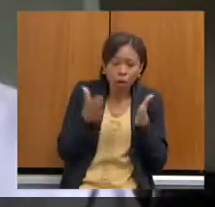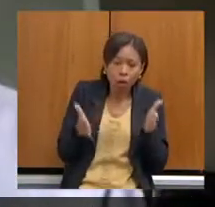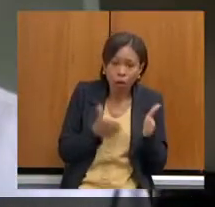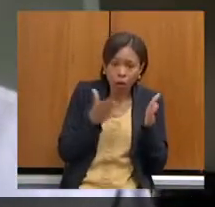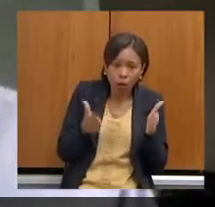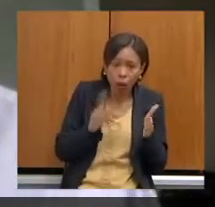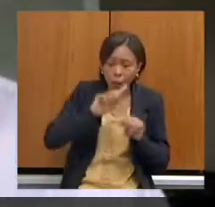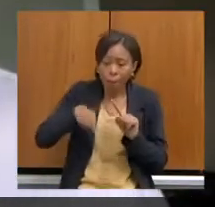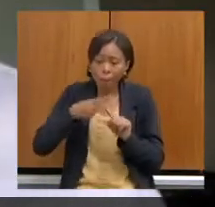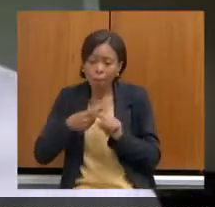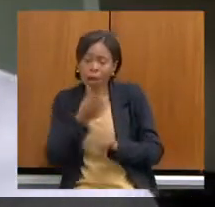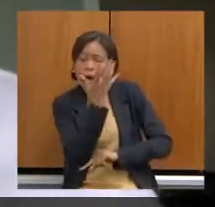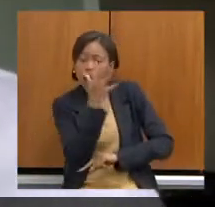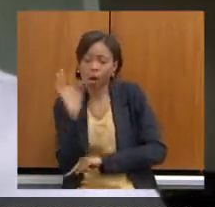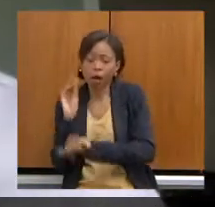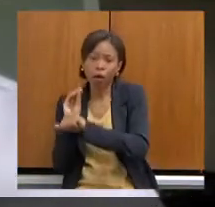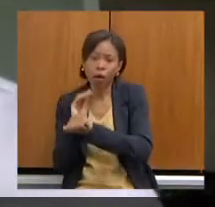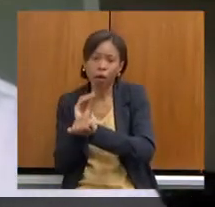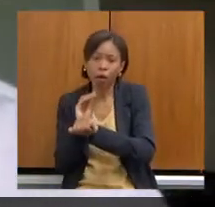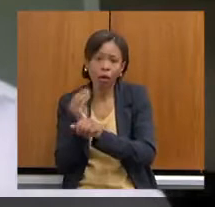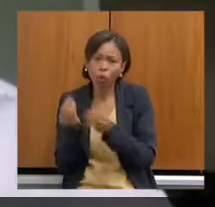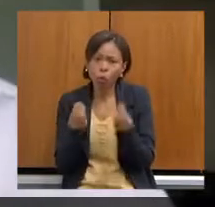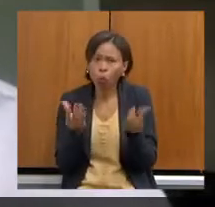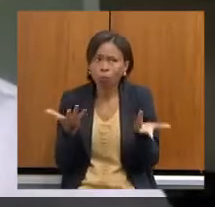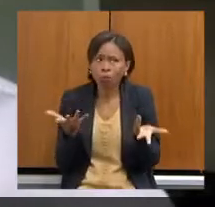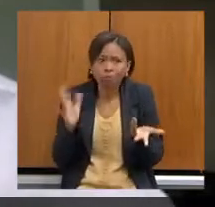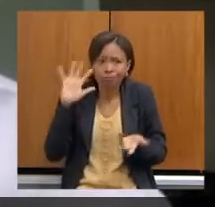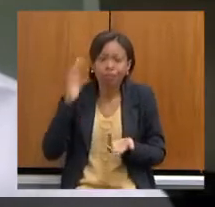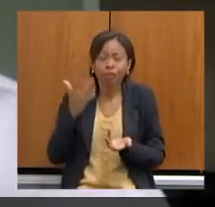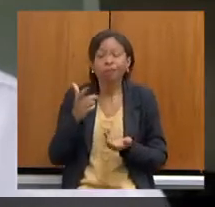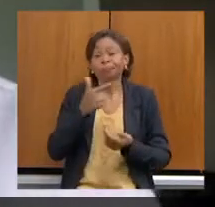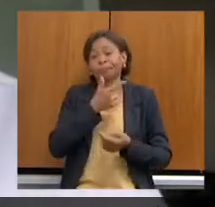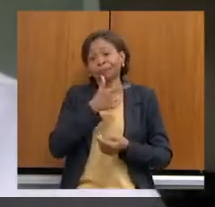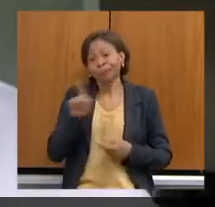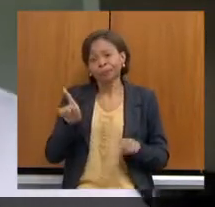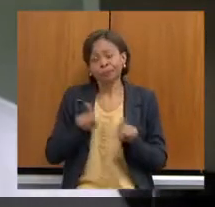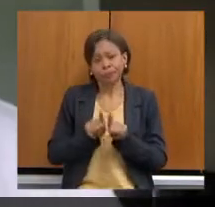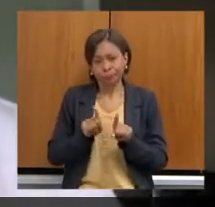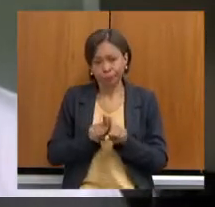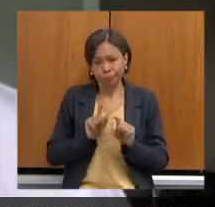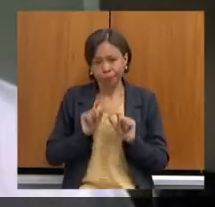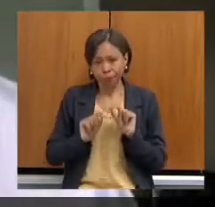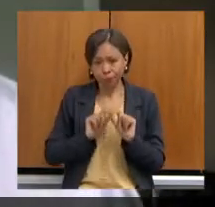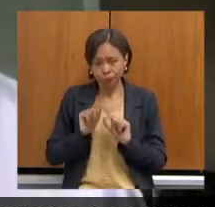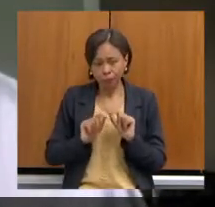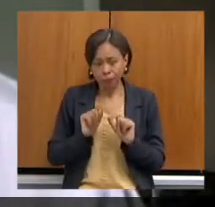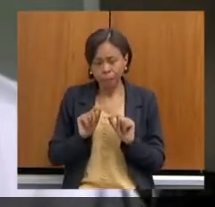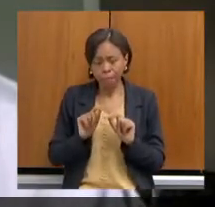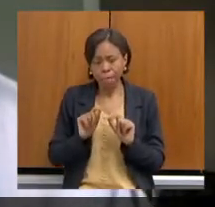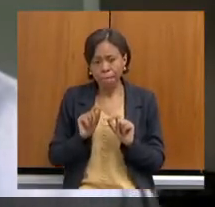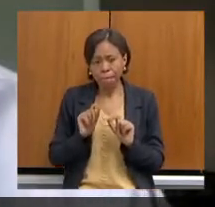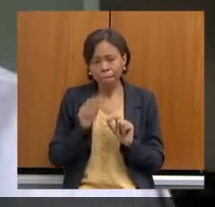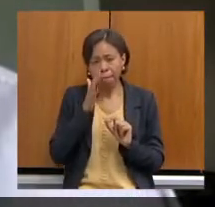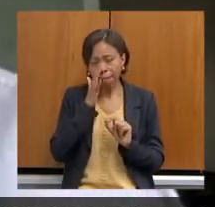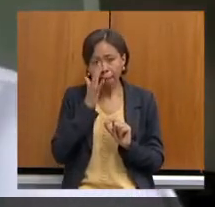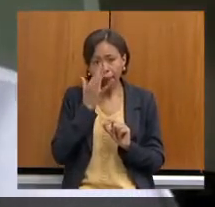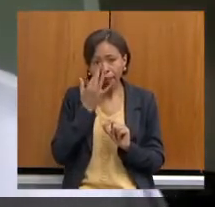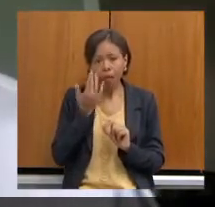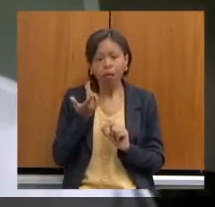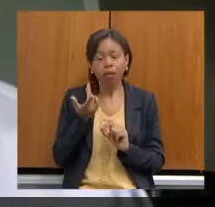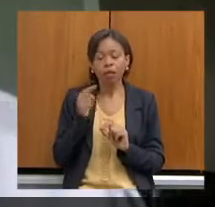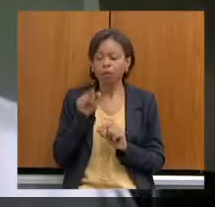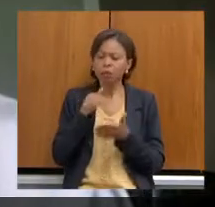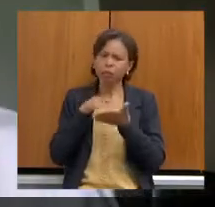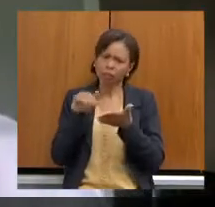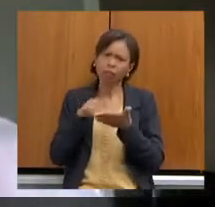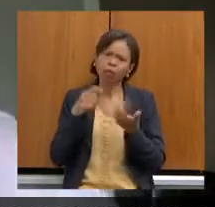ambiental e termina o presidente só chamar a atenção da mesa da secretária é para de agilidade as